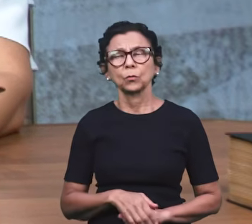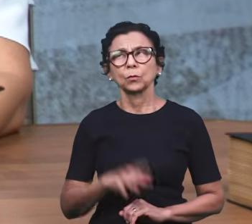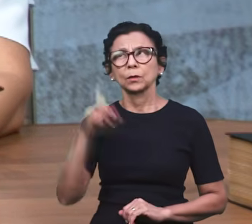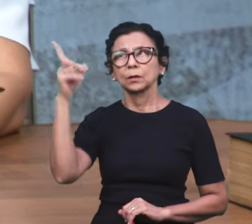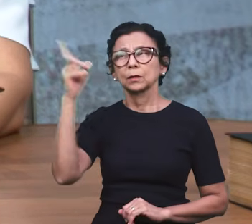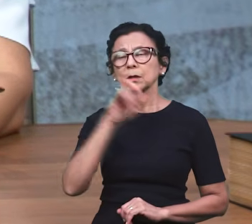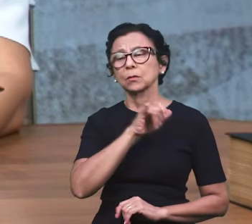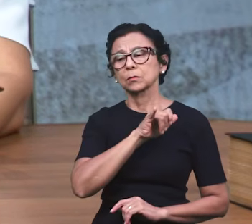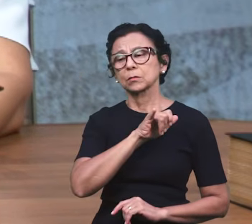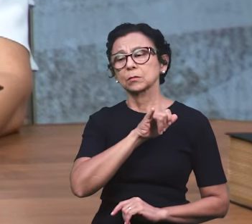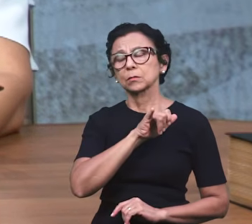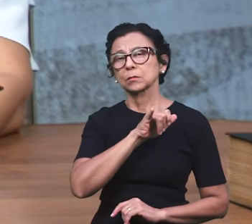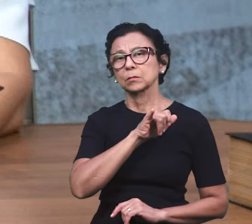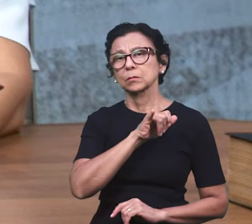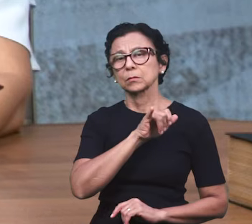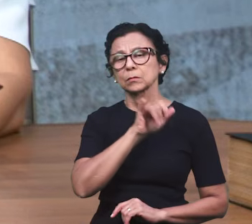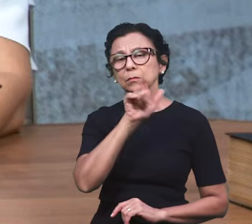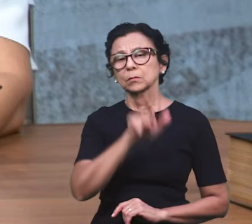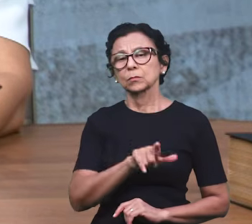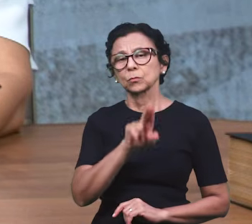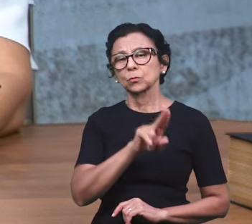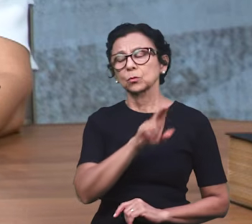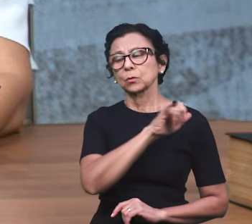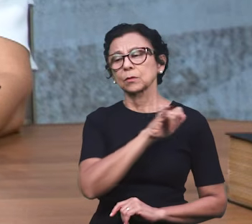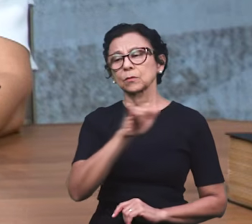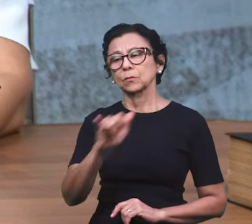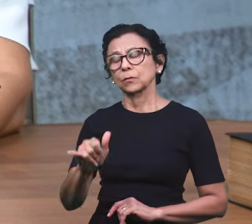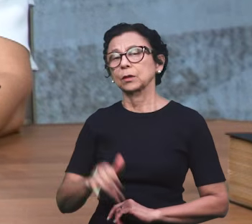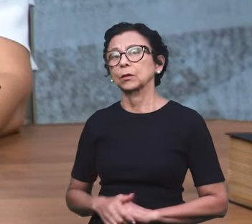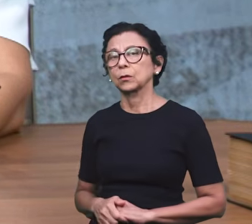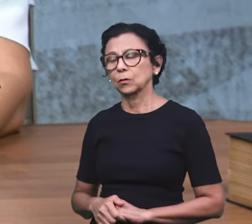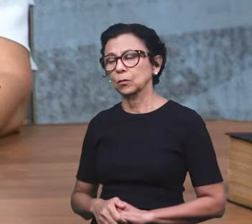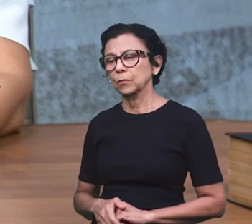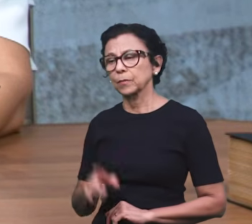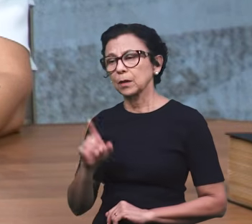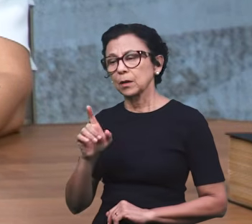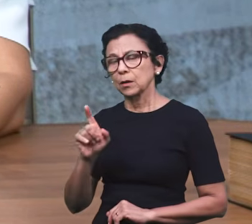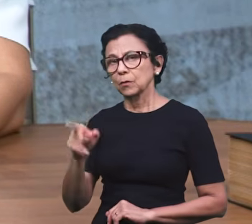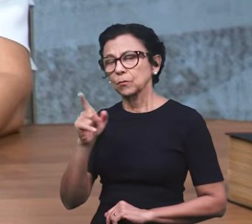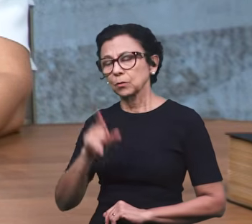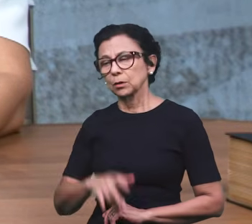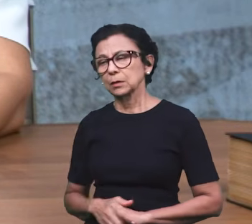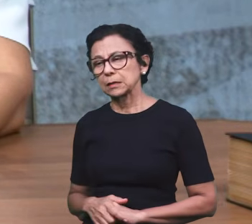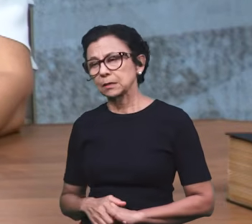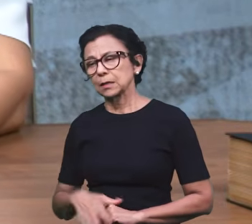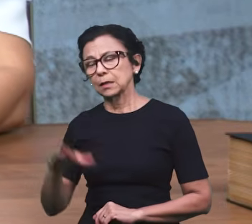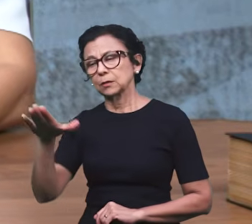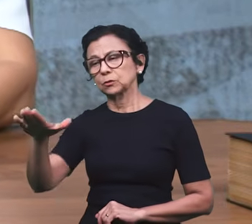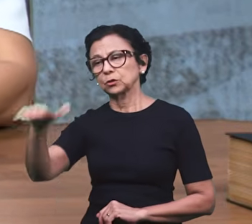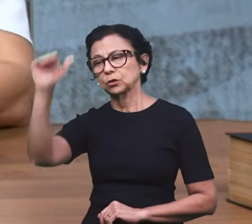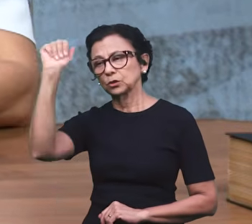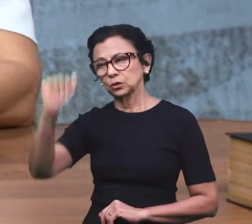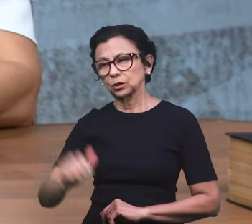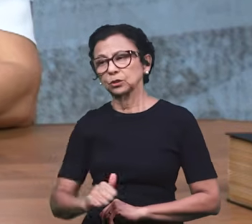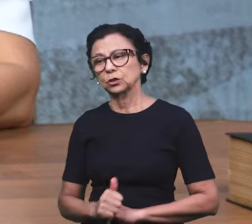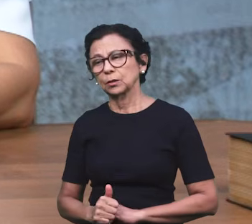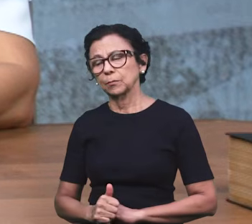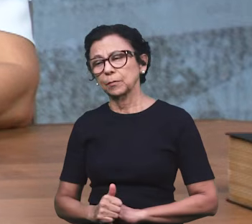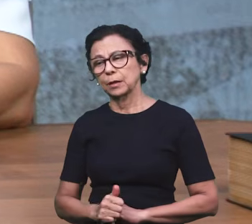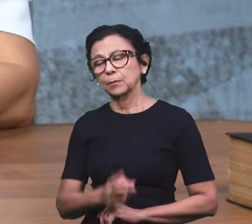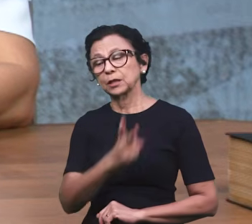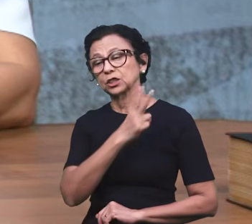dizendo: porquanto te levantei do pó e te pus por chefe sobre o meu povo